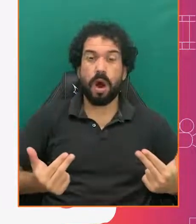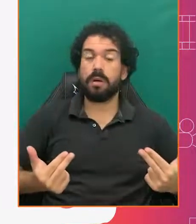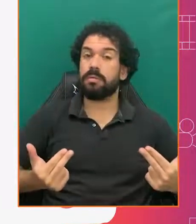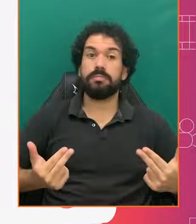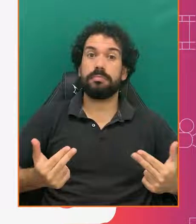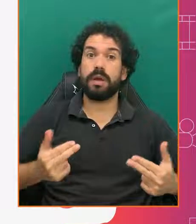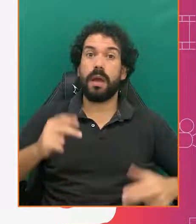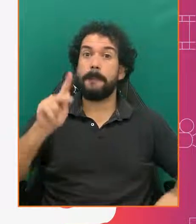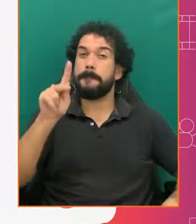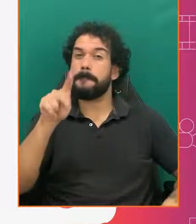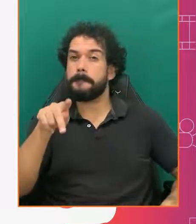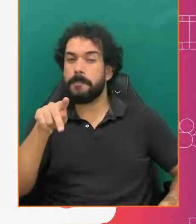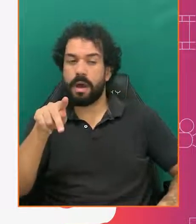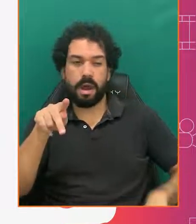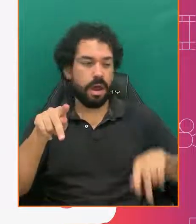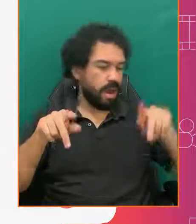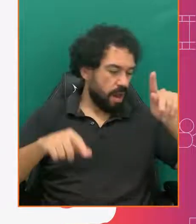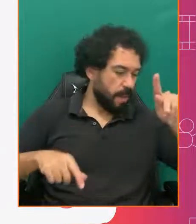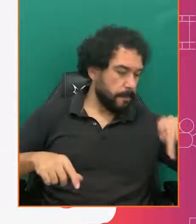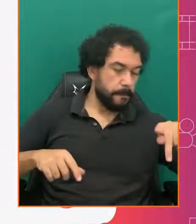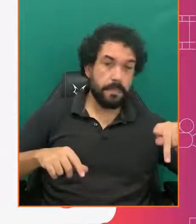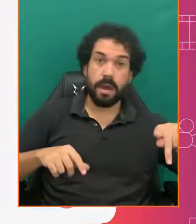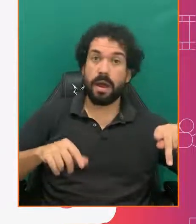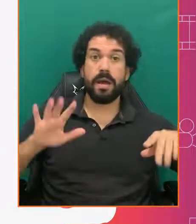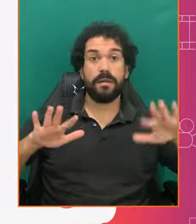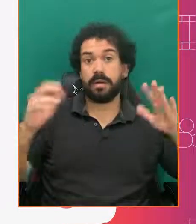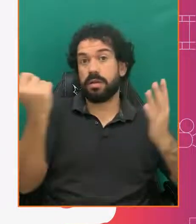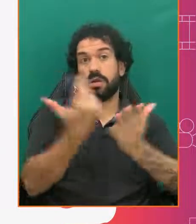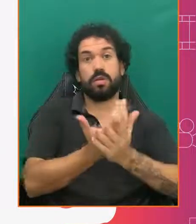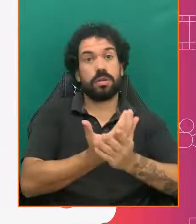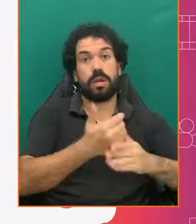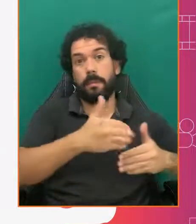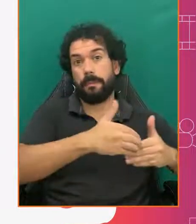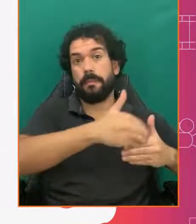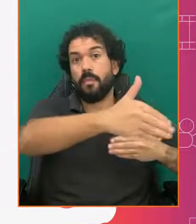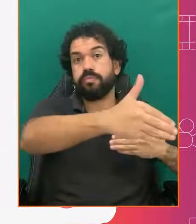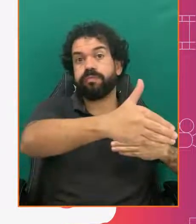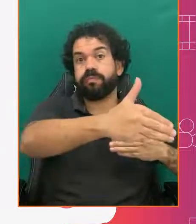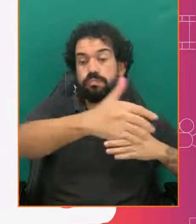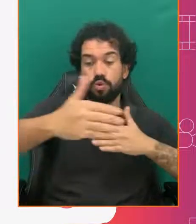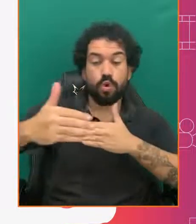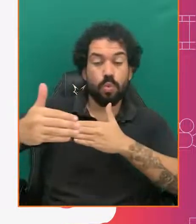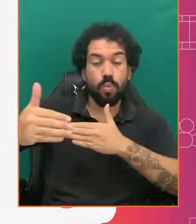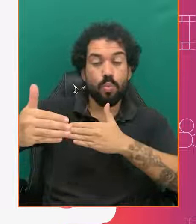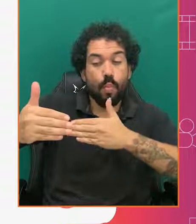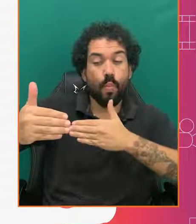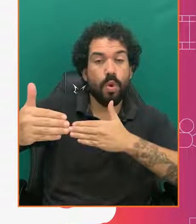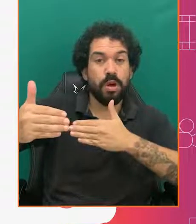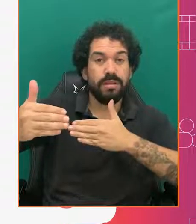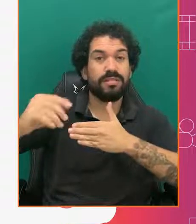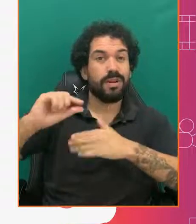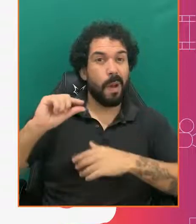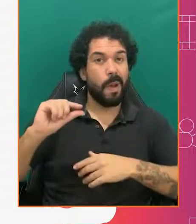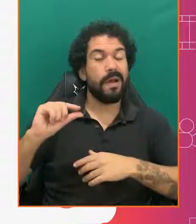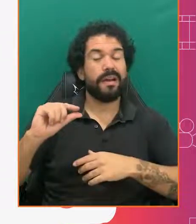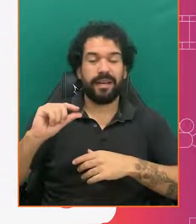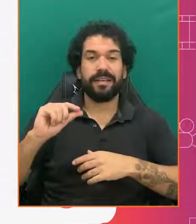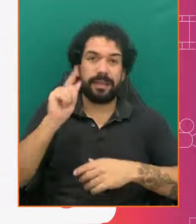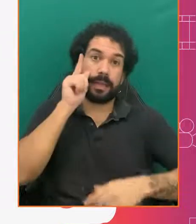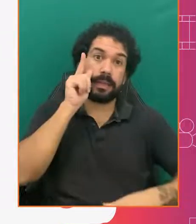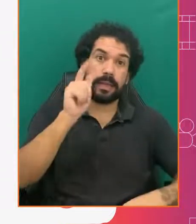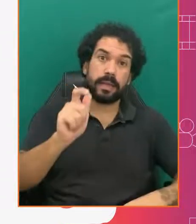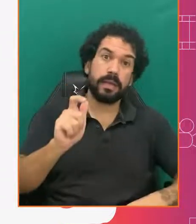simétrico. Tanto é que um pé quase sempre é ligeiramente maior do que o outro.